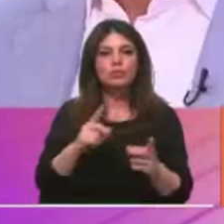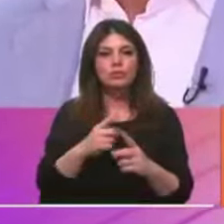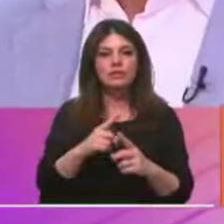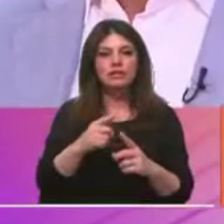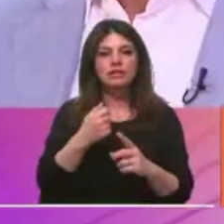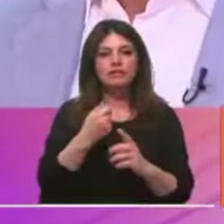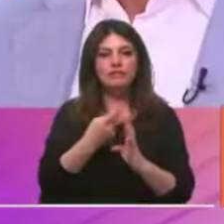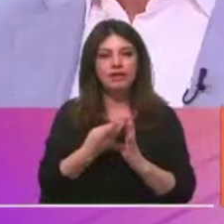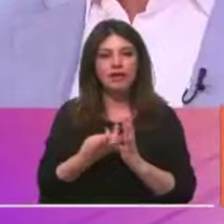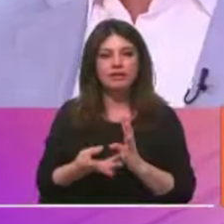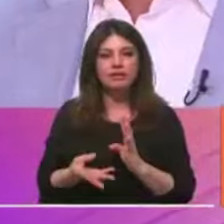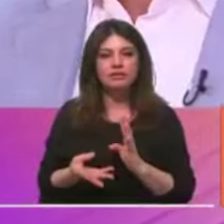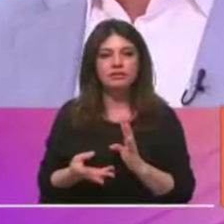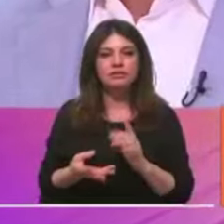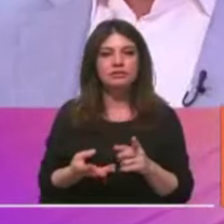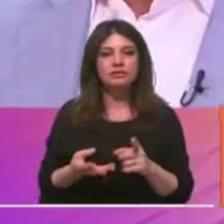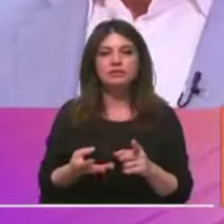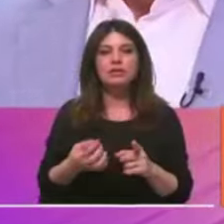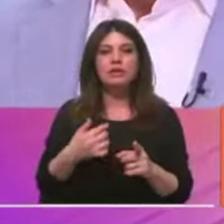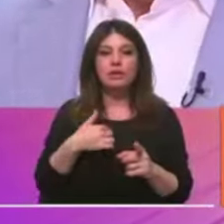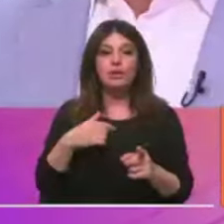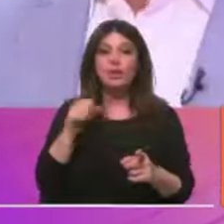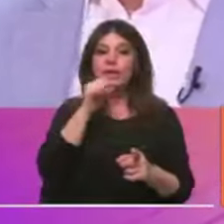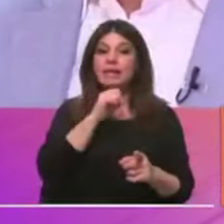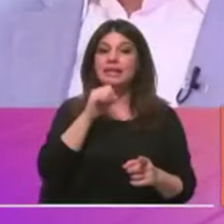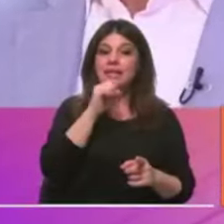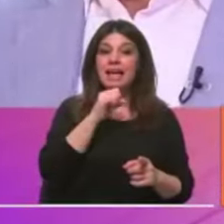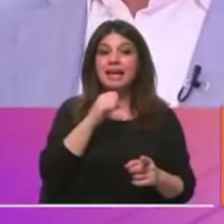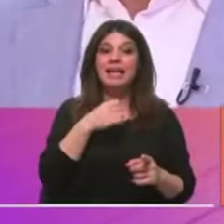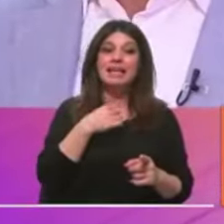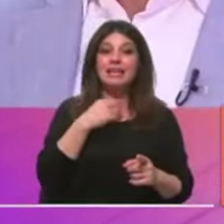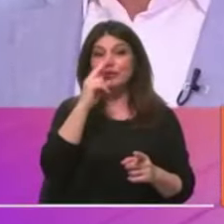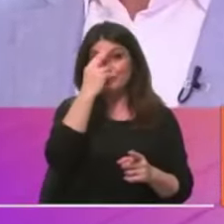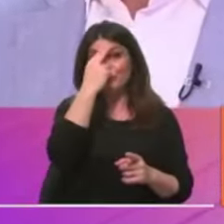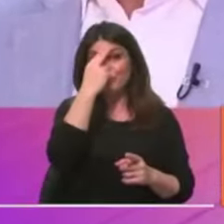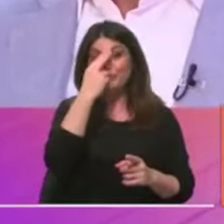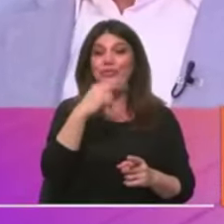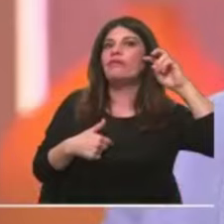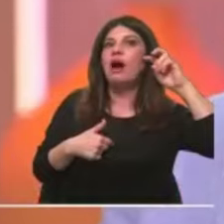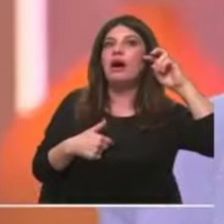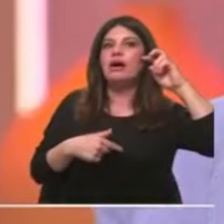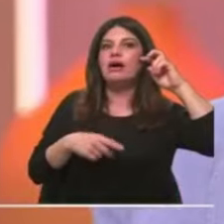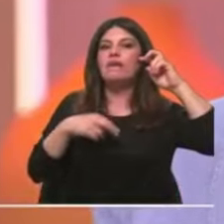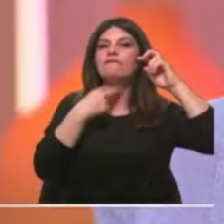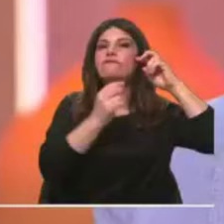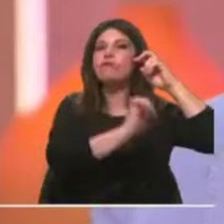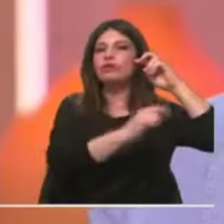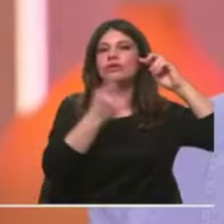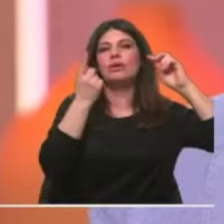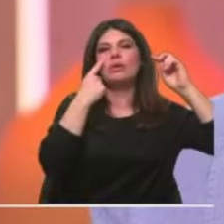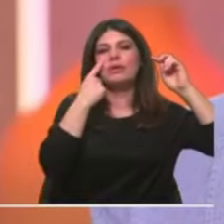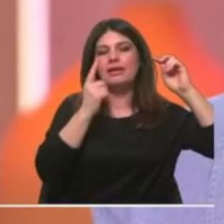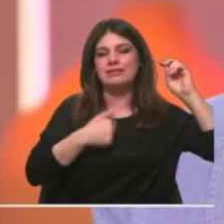distorcida? Quase nada. Eu estava a cantar assim, tipo boneca animada.